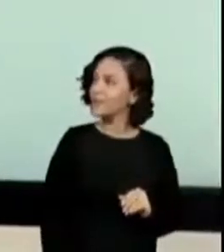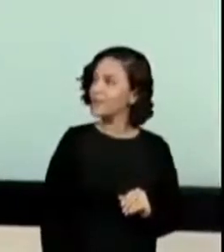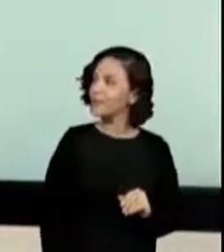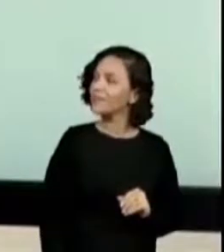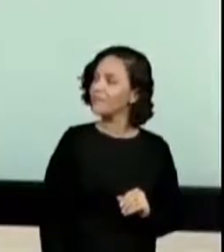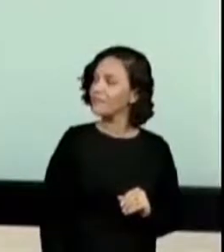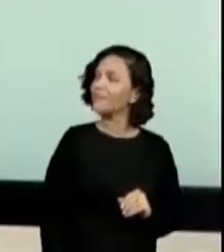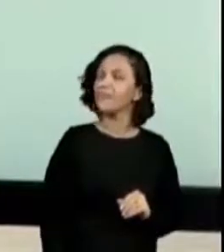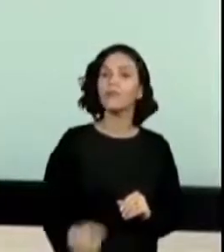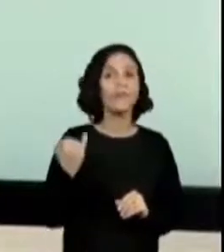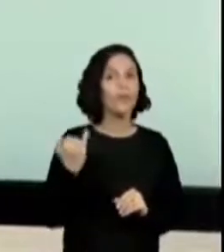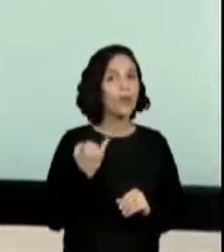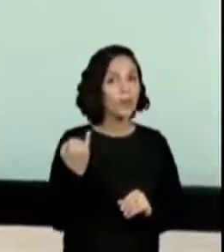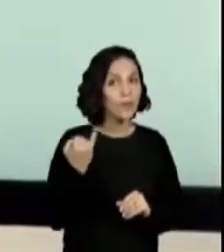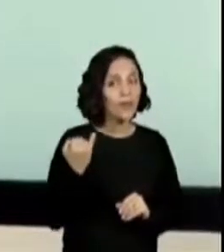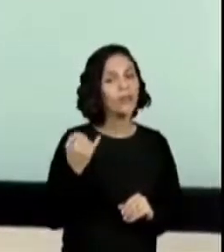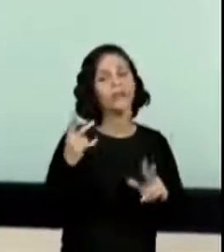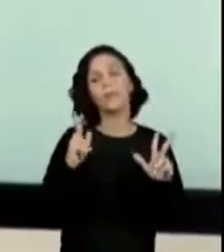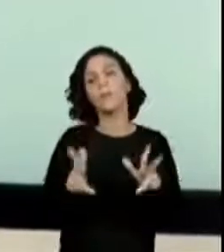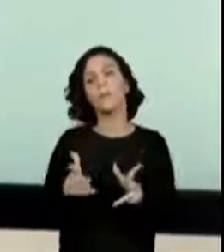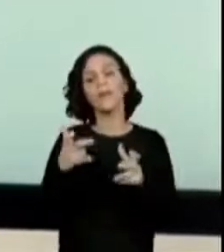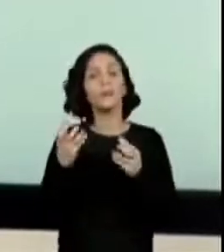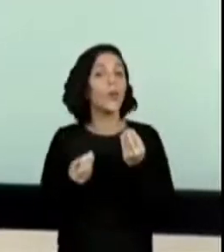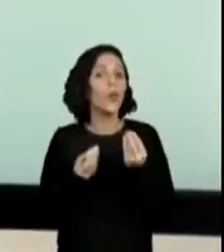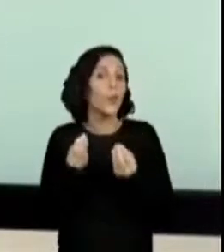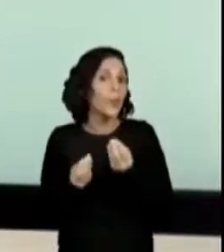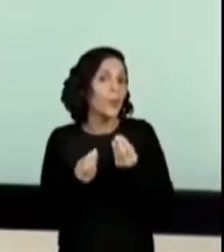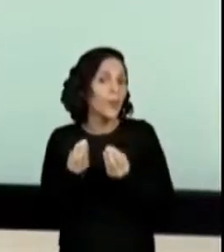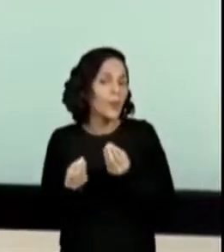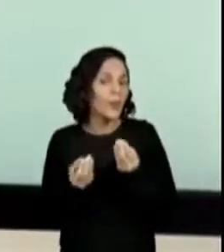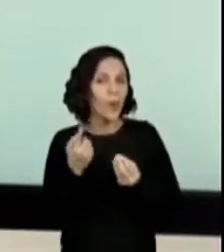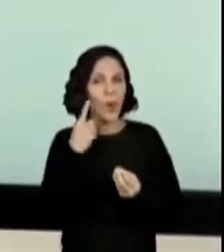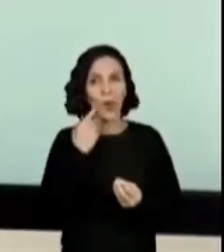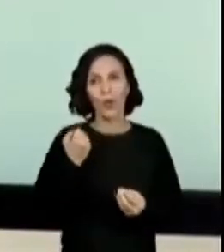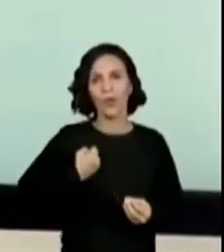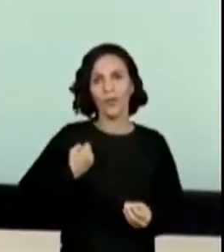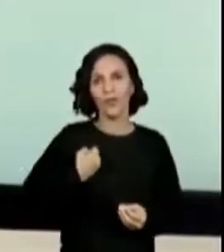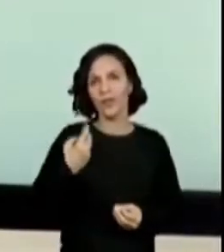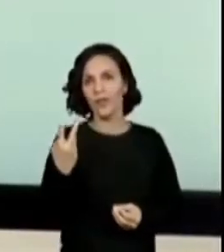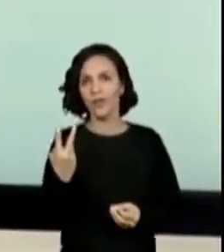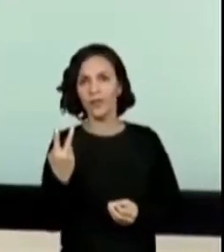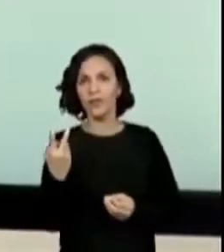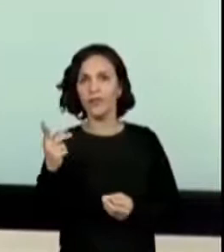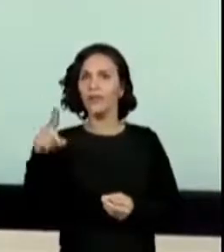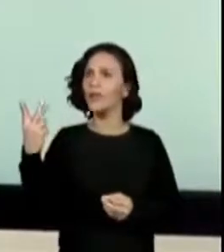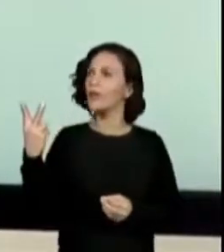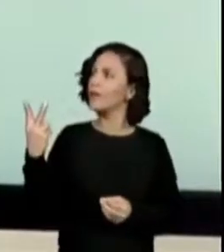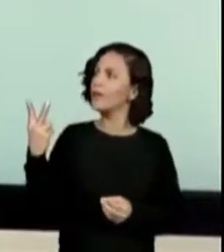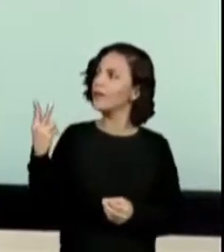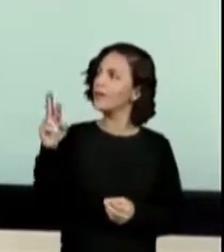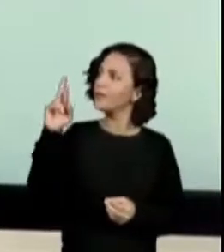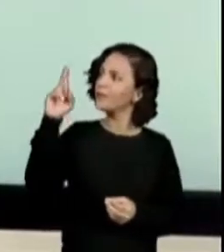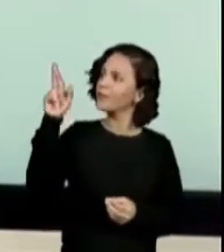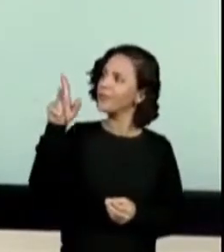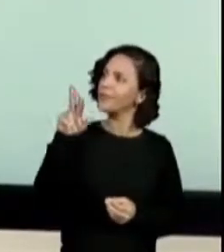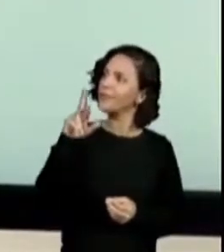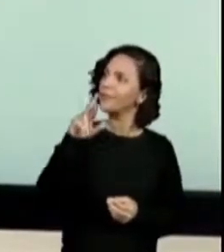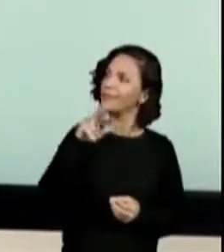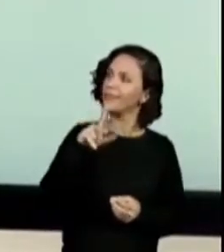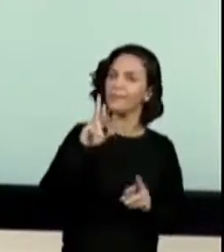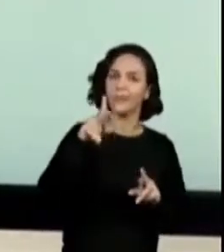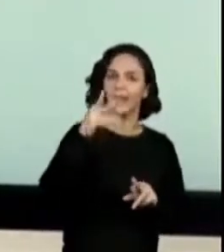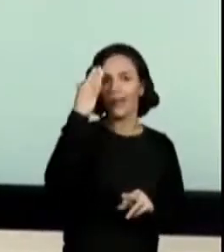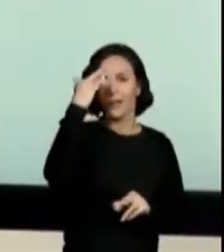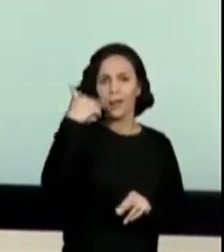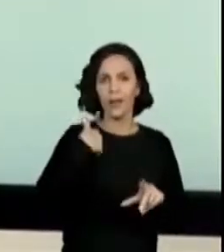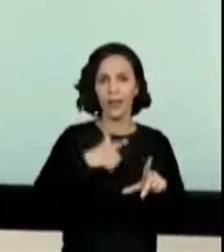gente conseguir identificar como que ficou. Eu fiz o 2 de um jeito, depois o 2 de outro. Espero que vocês estejam